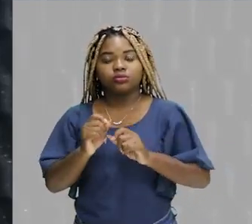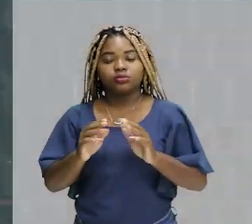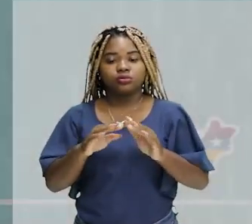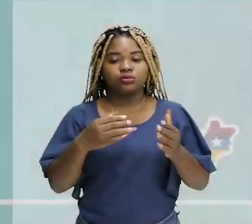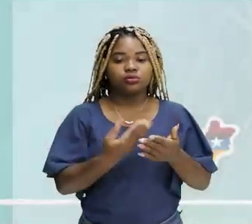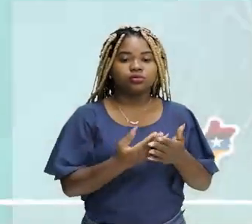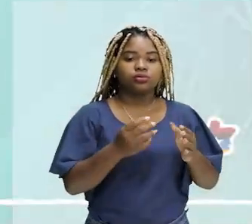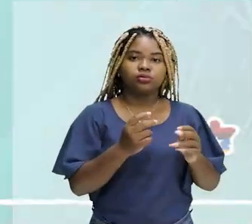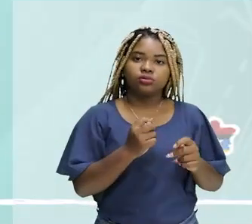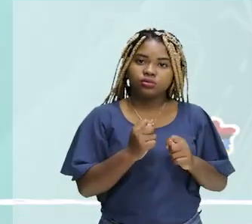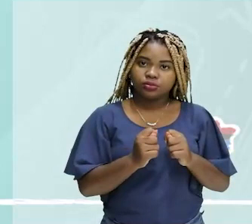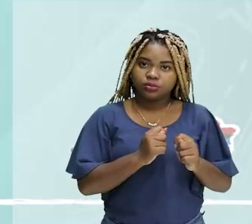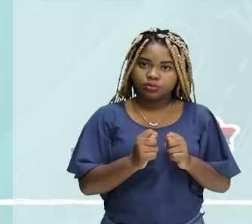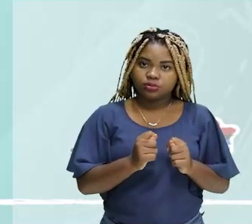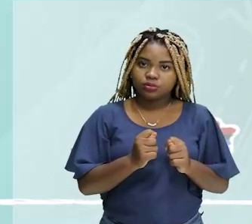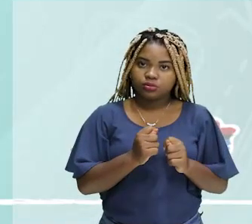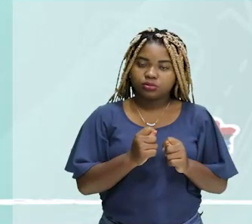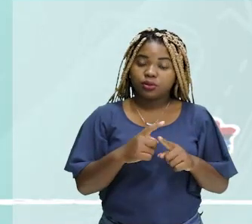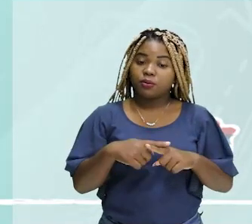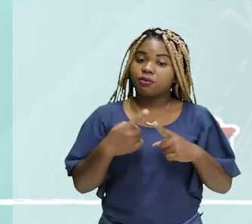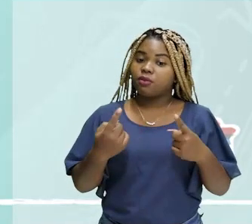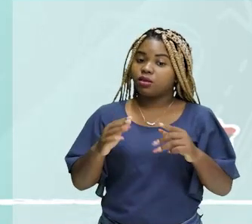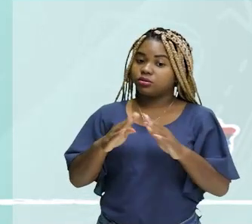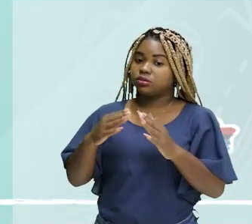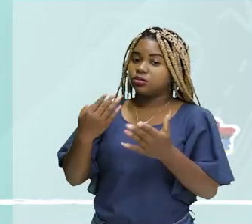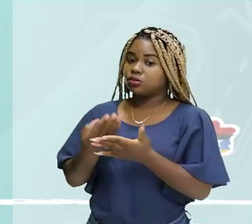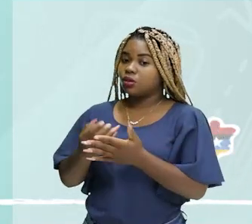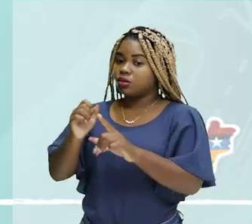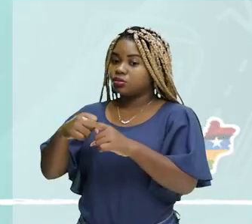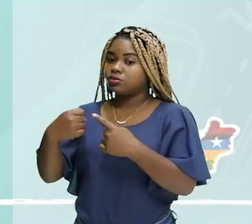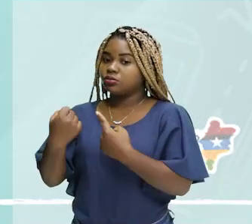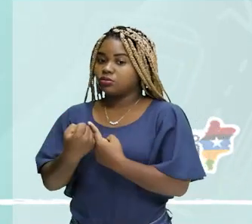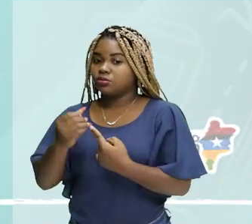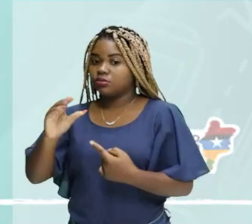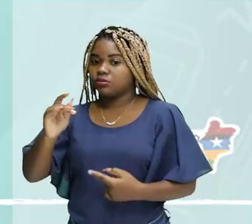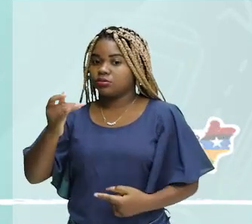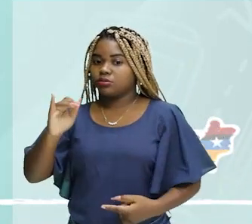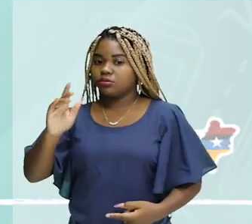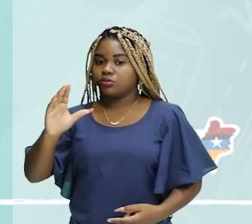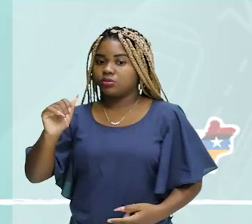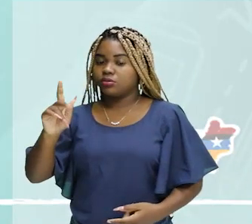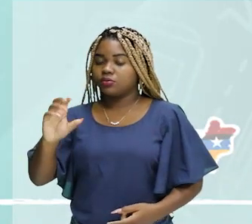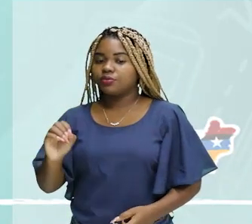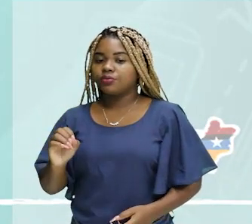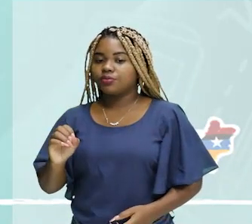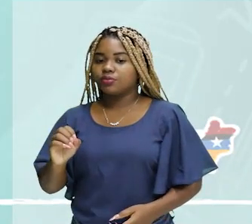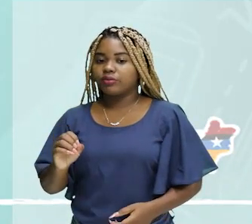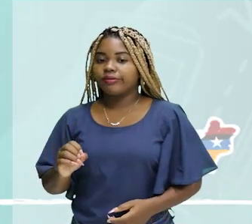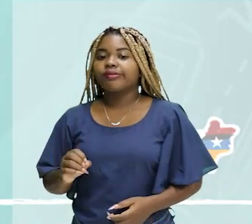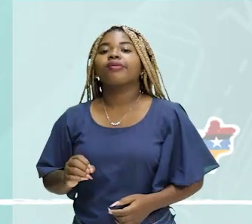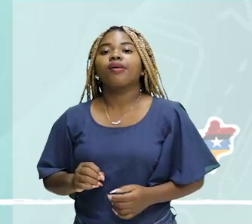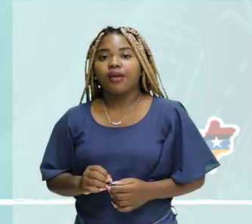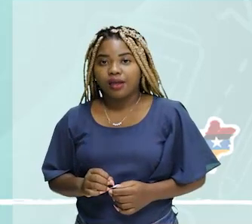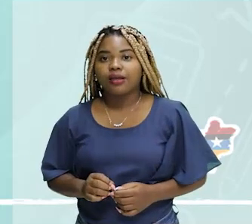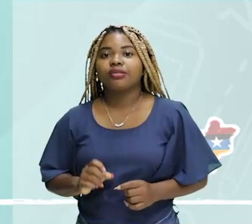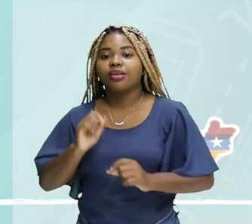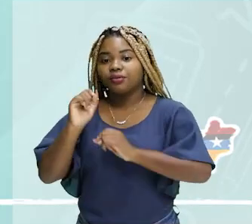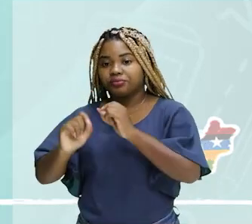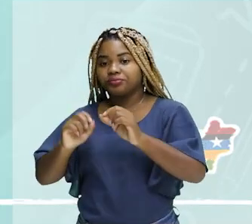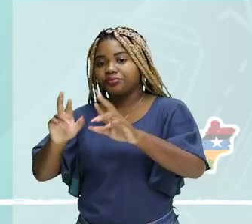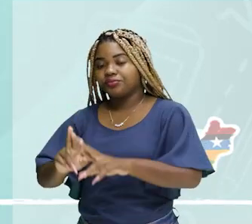escola monetária. Quando você fala escola sociológica de Chicago, aí você resolve o problema, porque não é a mesma